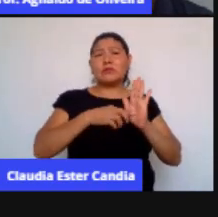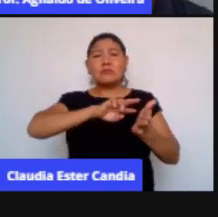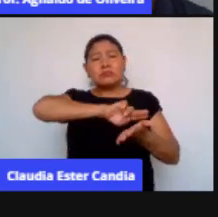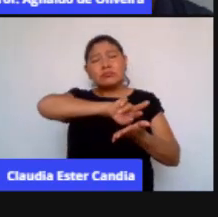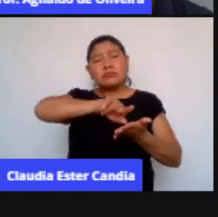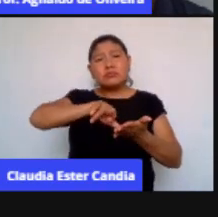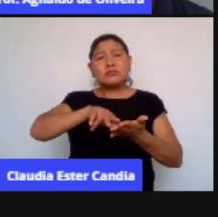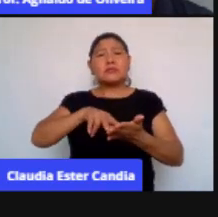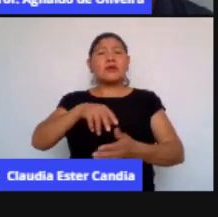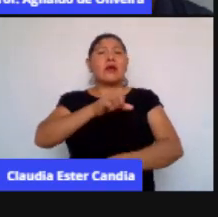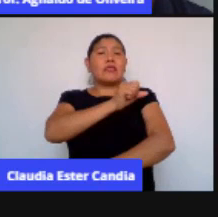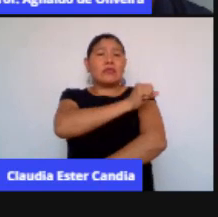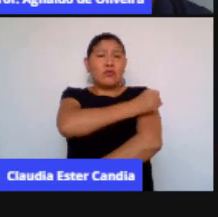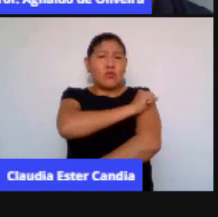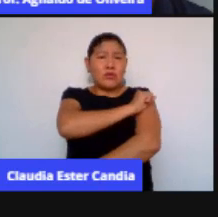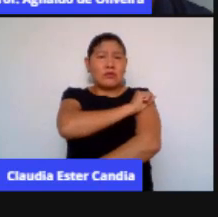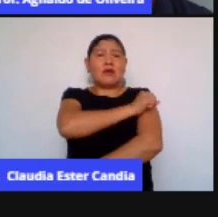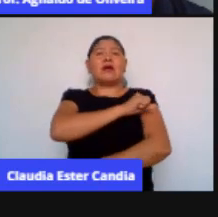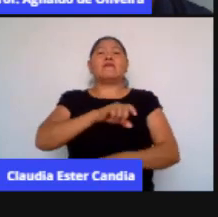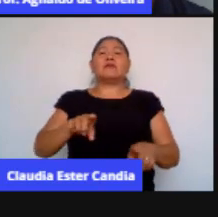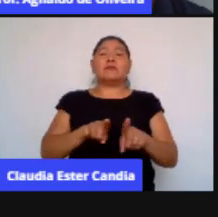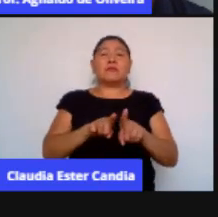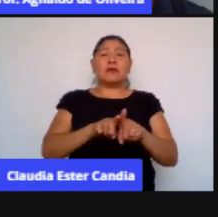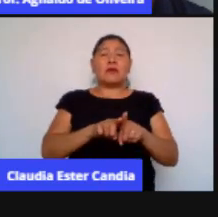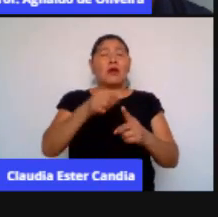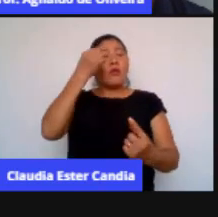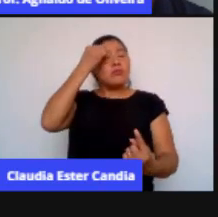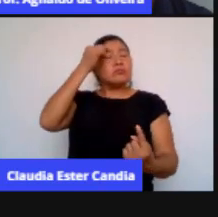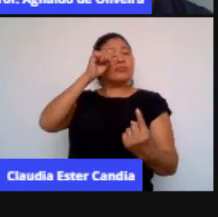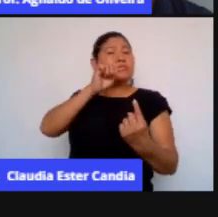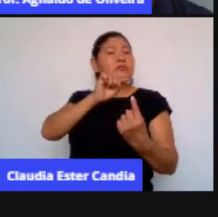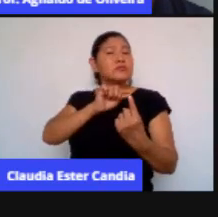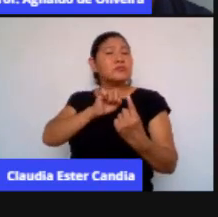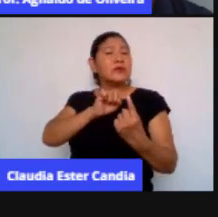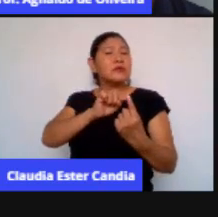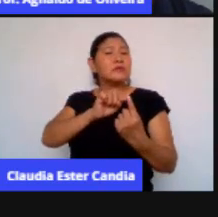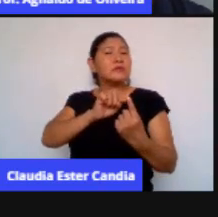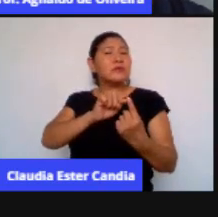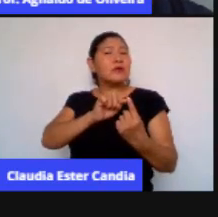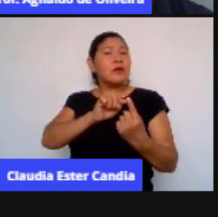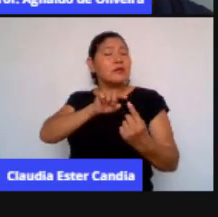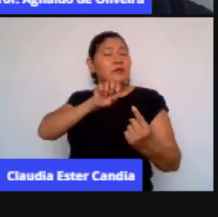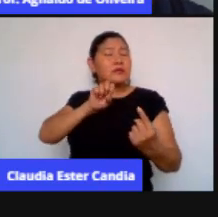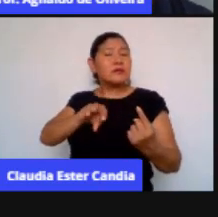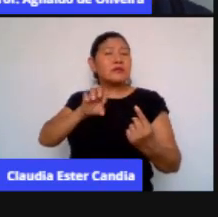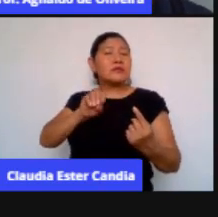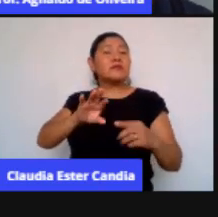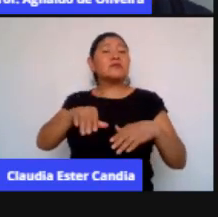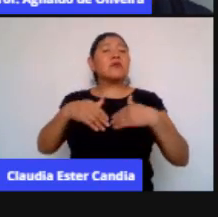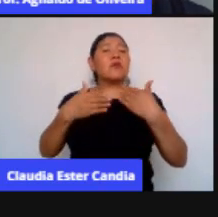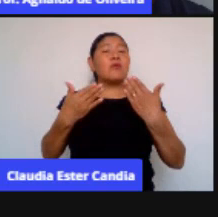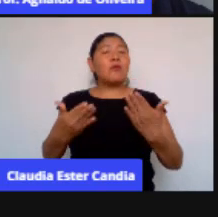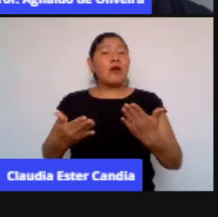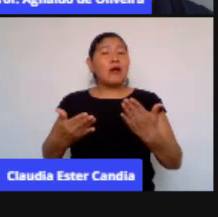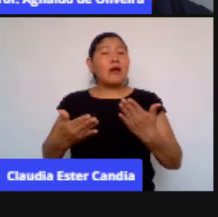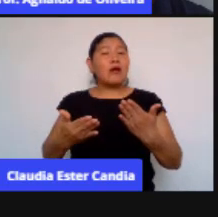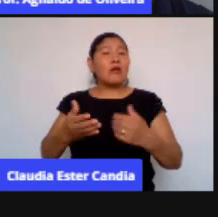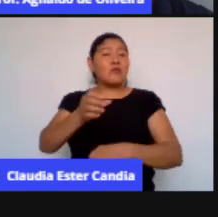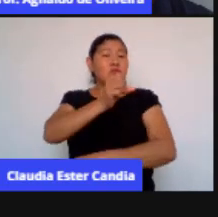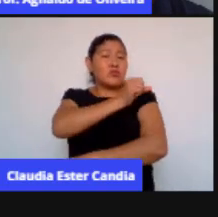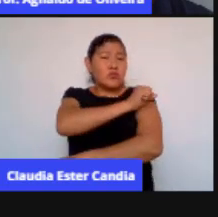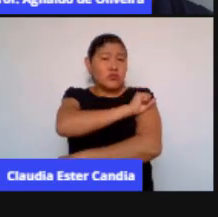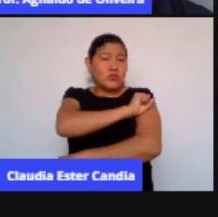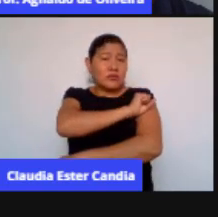ano, e aí a gente tem lá os objetos de conhecimento do nono e a habilidade indicada do nono ano, com seus